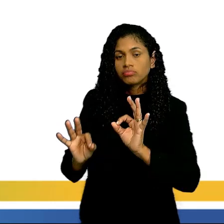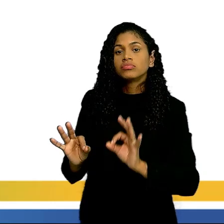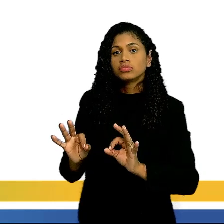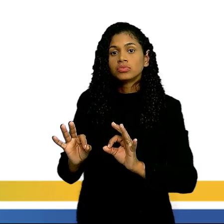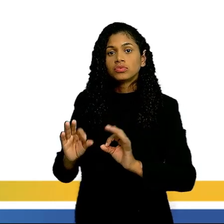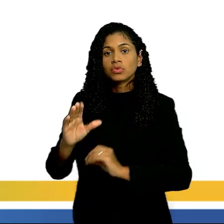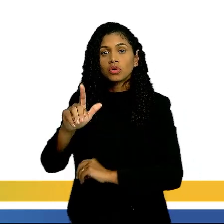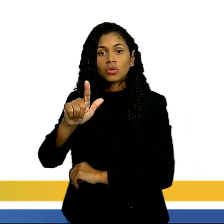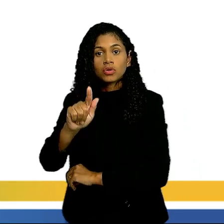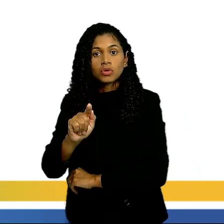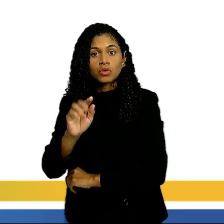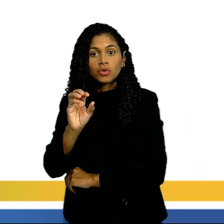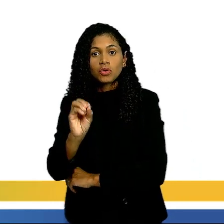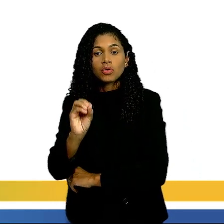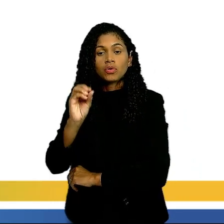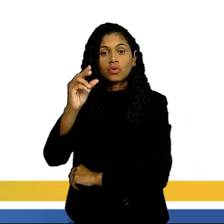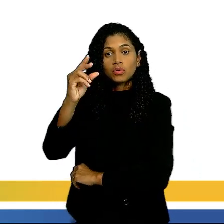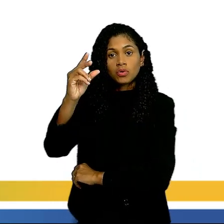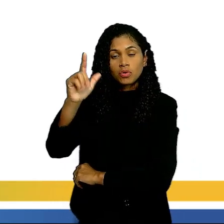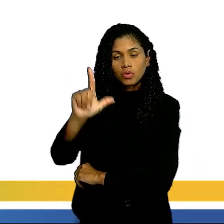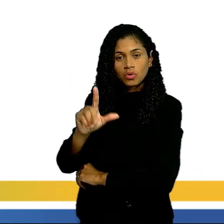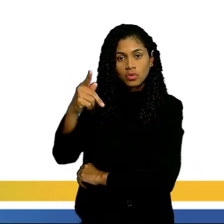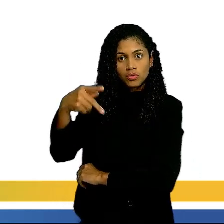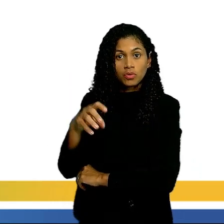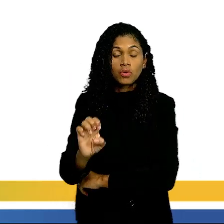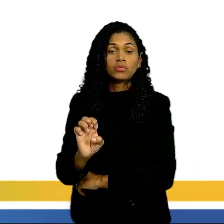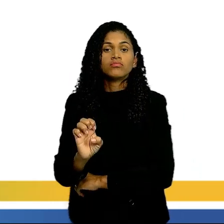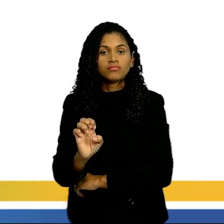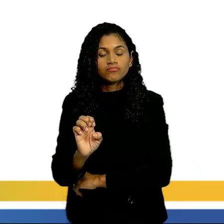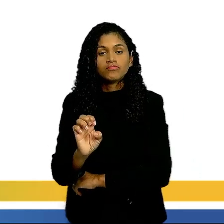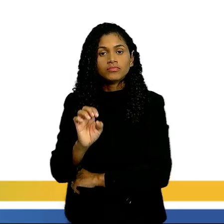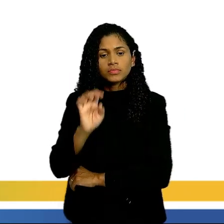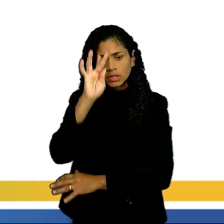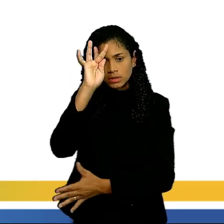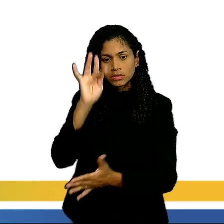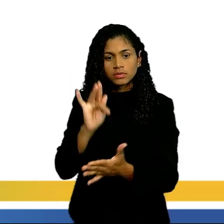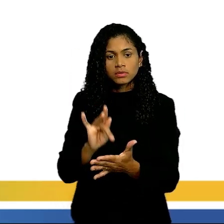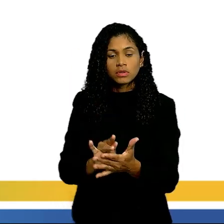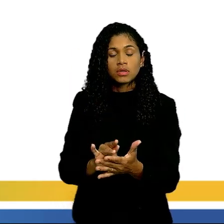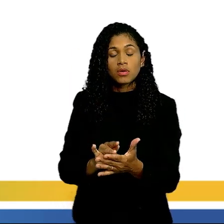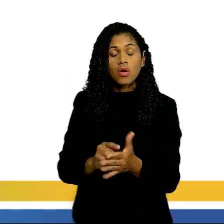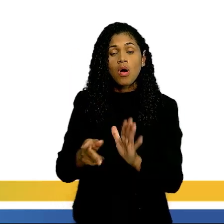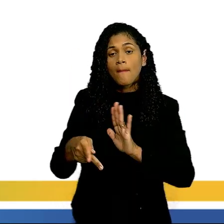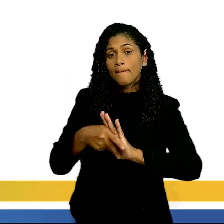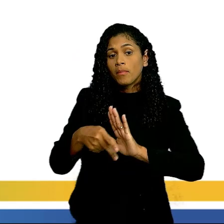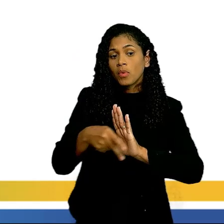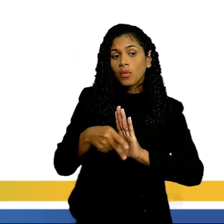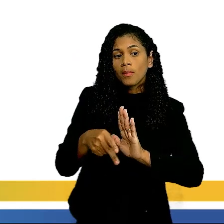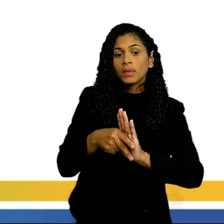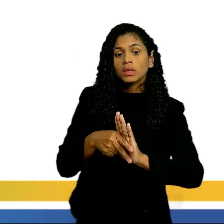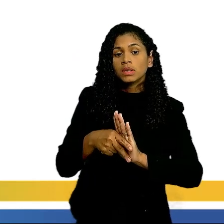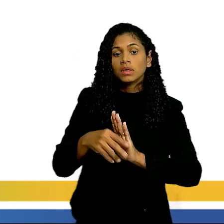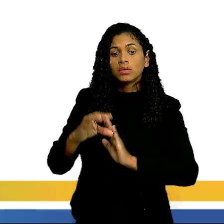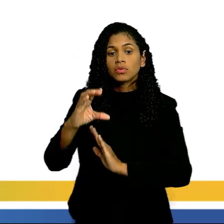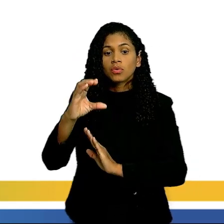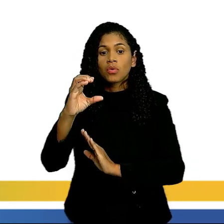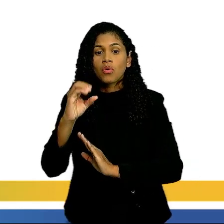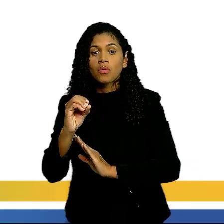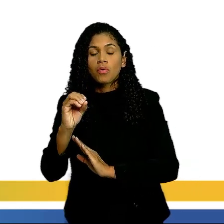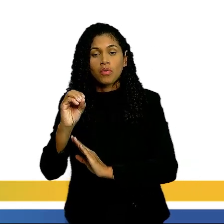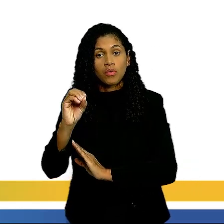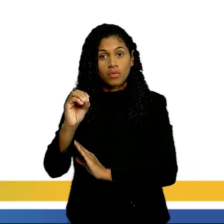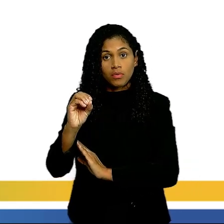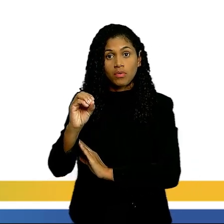golpe que vai ser justificado por um plano fajuto chamado de Plano Cohen. O que seria o Plano